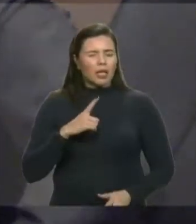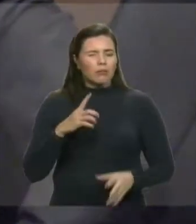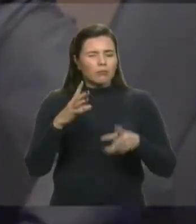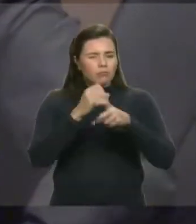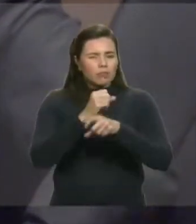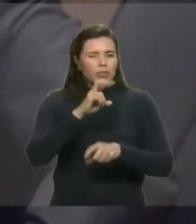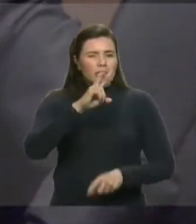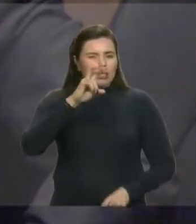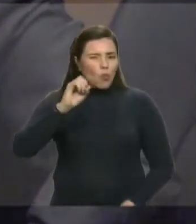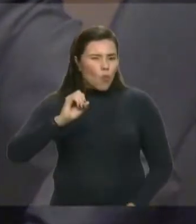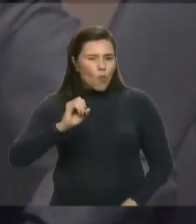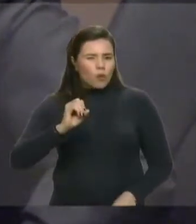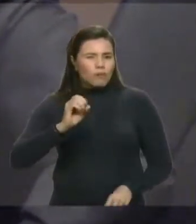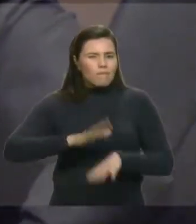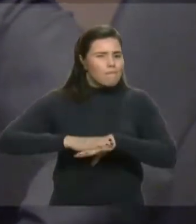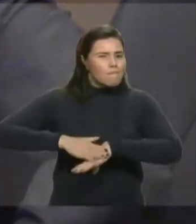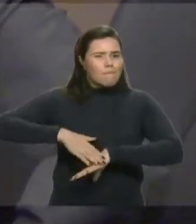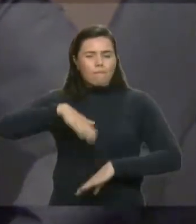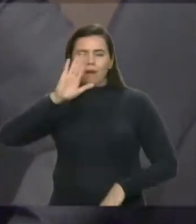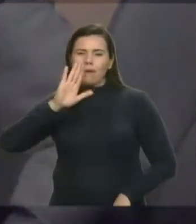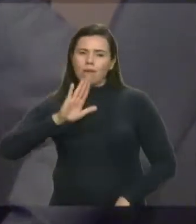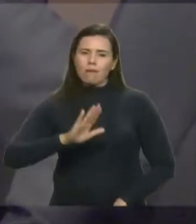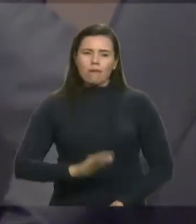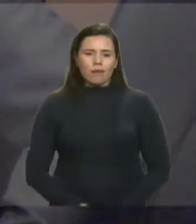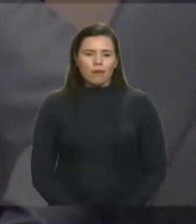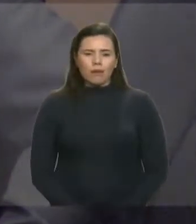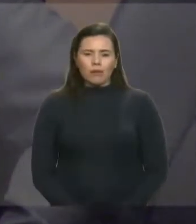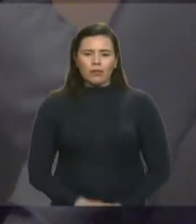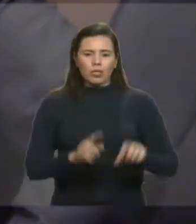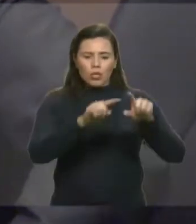o levantamento, você vai ver que tem uma